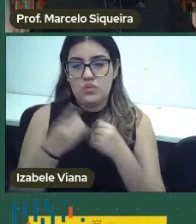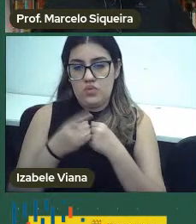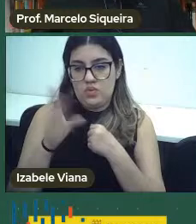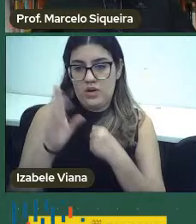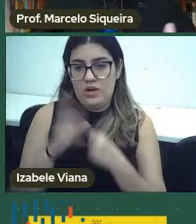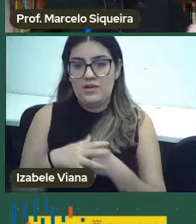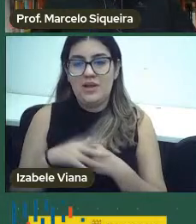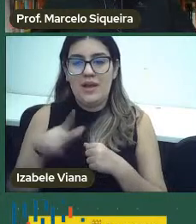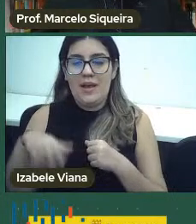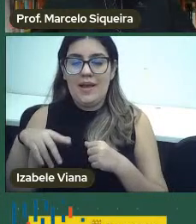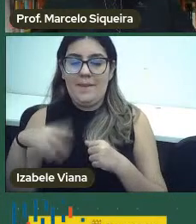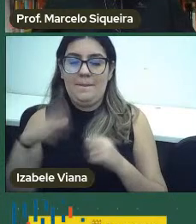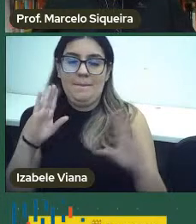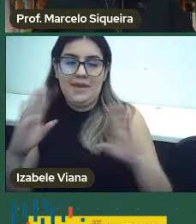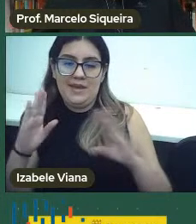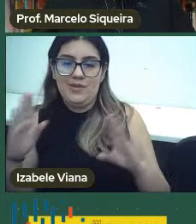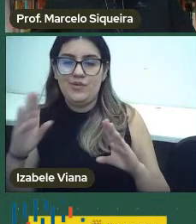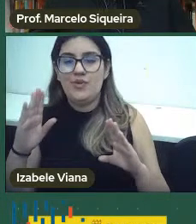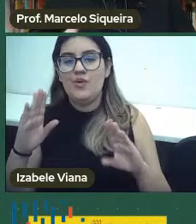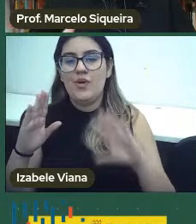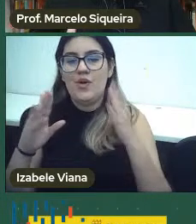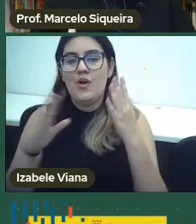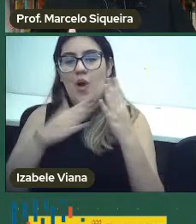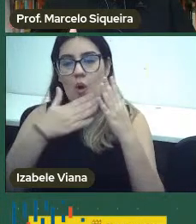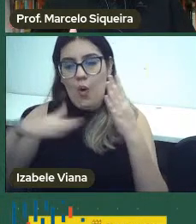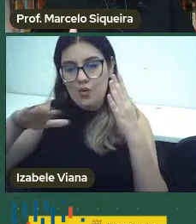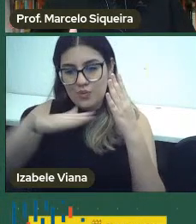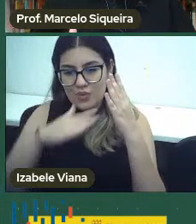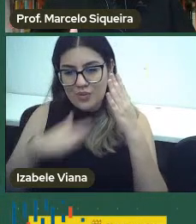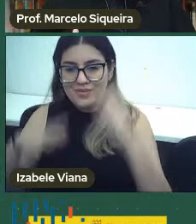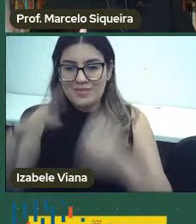nitidamente, as árvores caindo, um lugar muito bonito. Mas